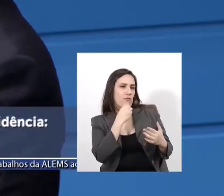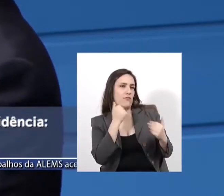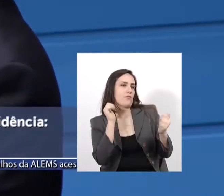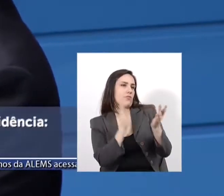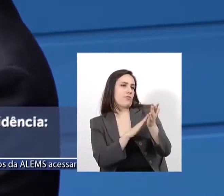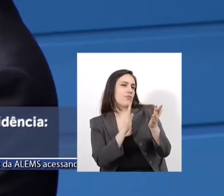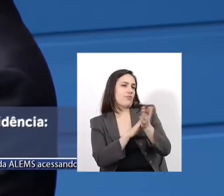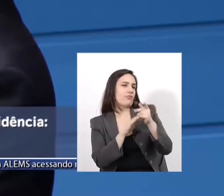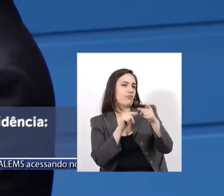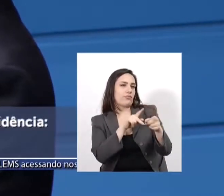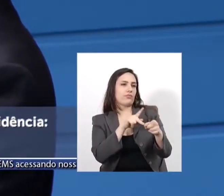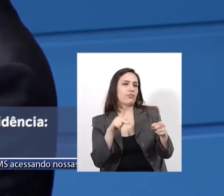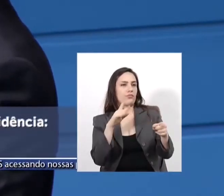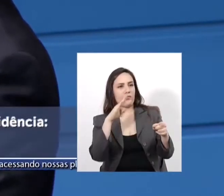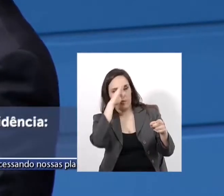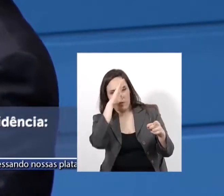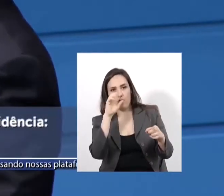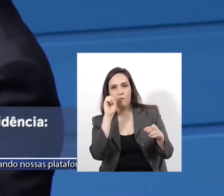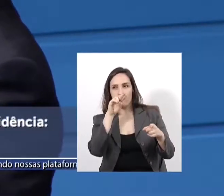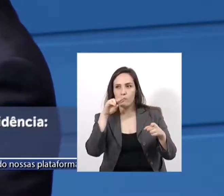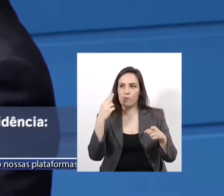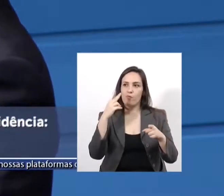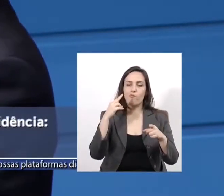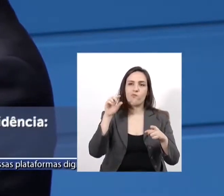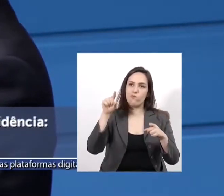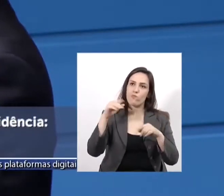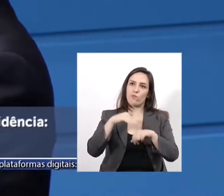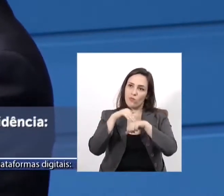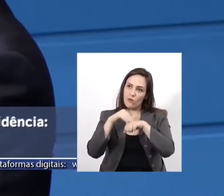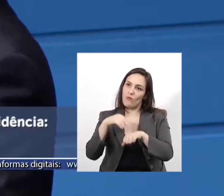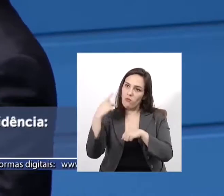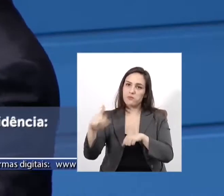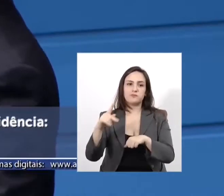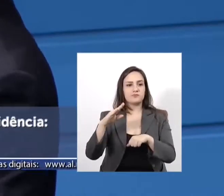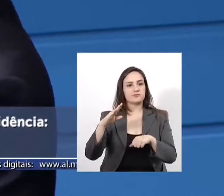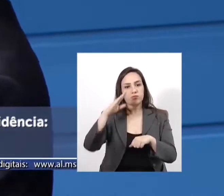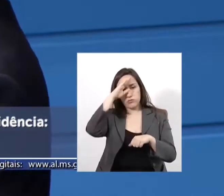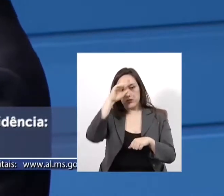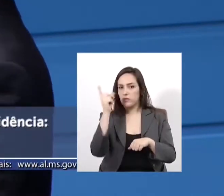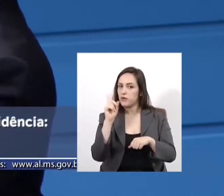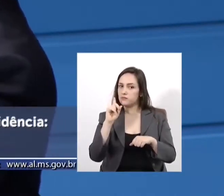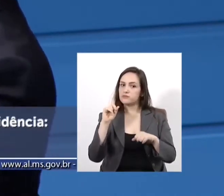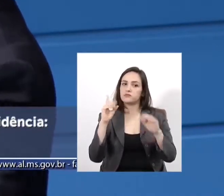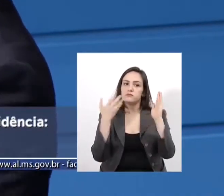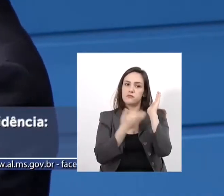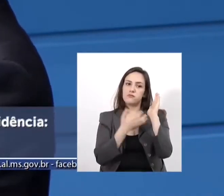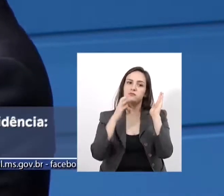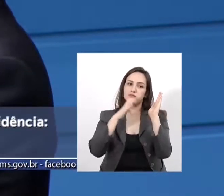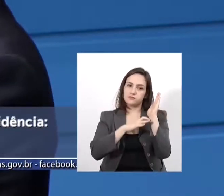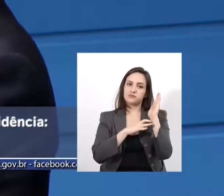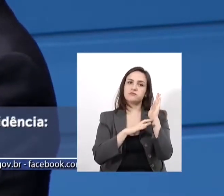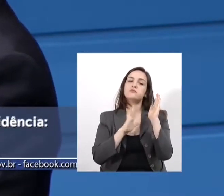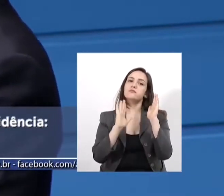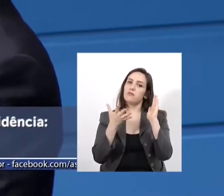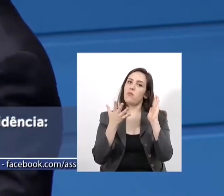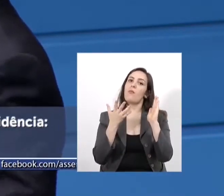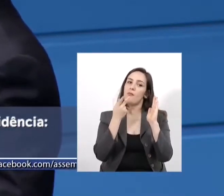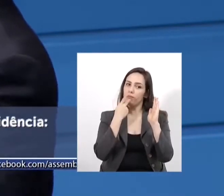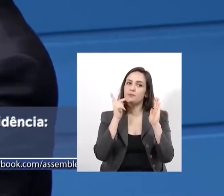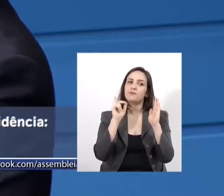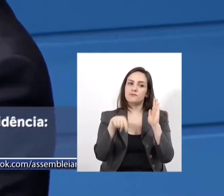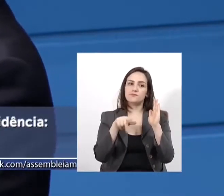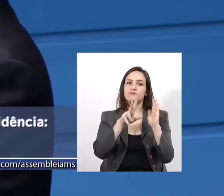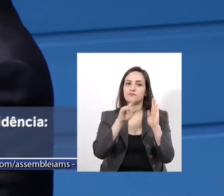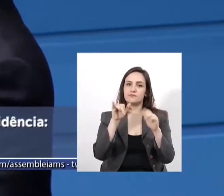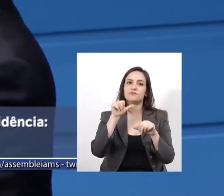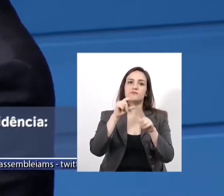para o atual presidente da reforma da Previdência, porque o próprio Congresso Nacional, a Câmara e o Senado assumiu a Previdência